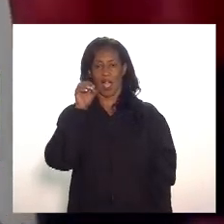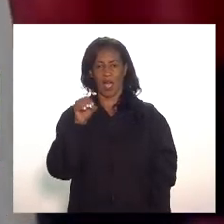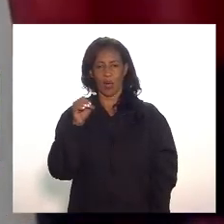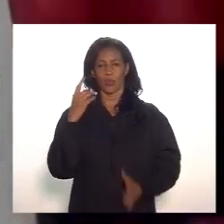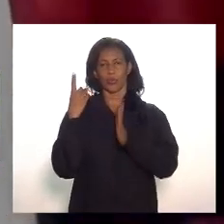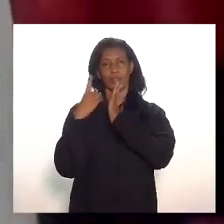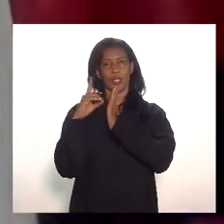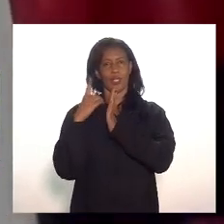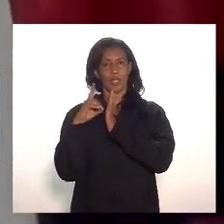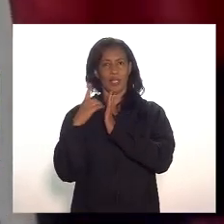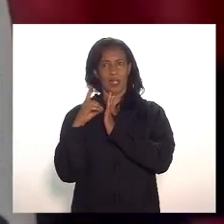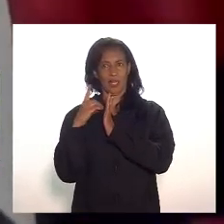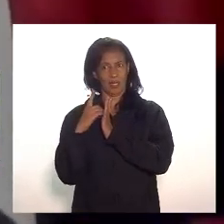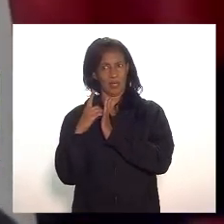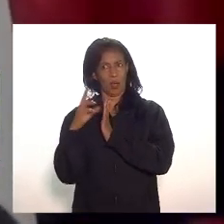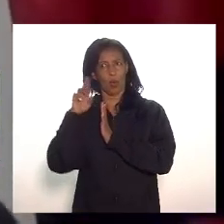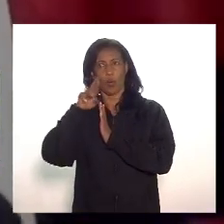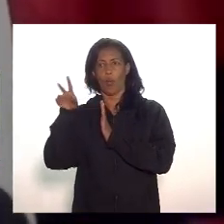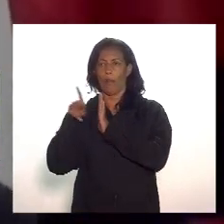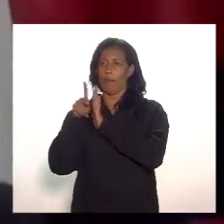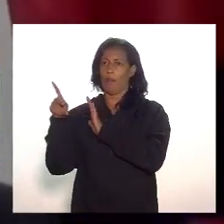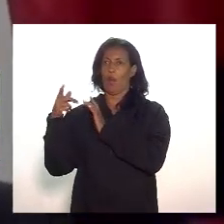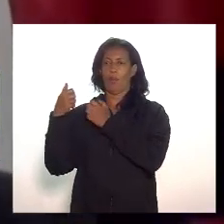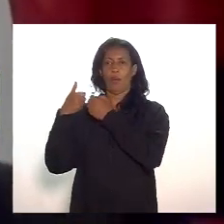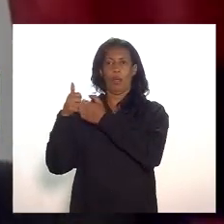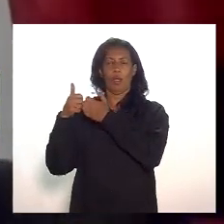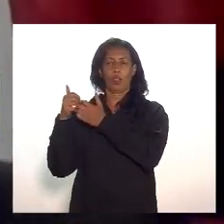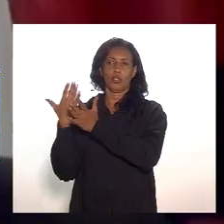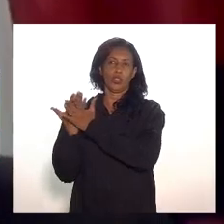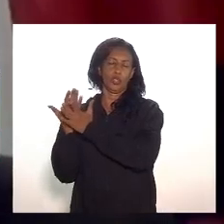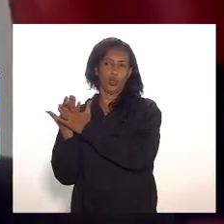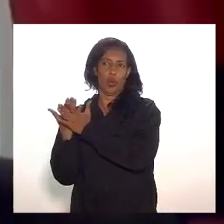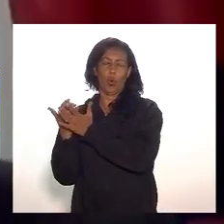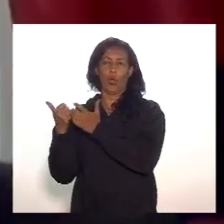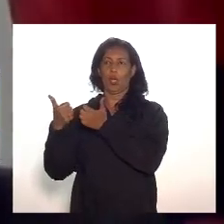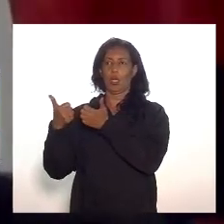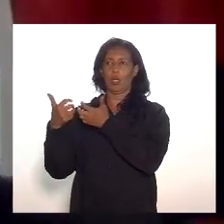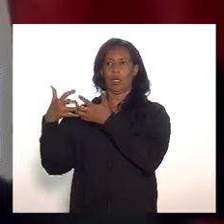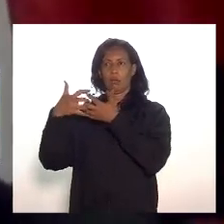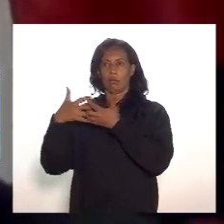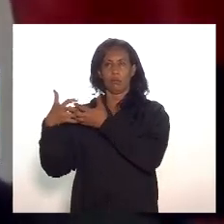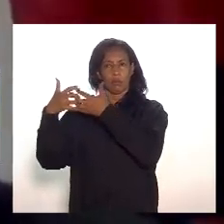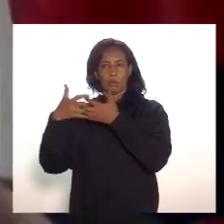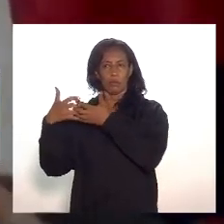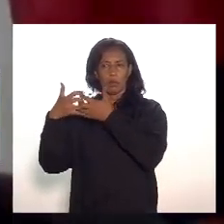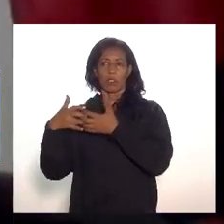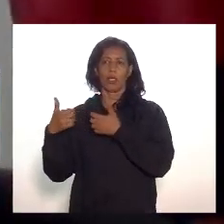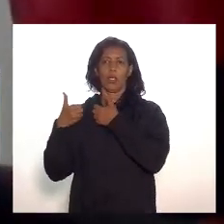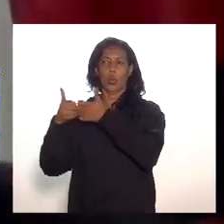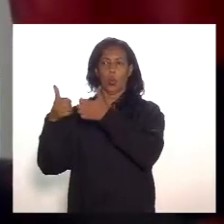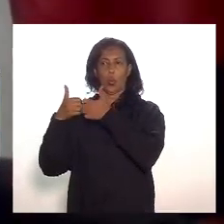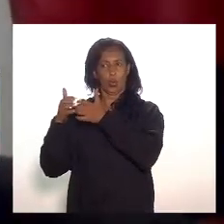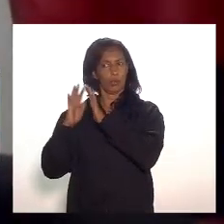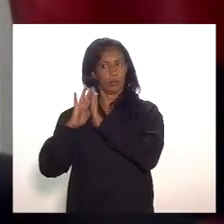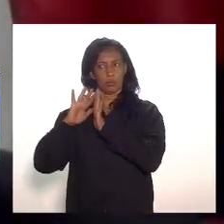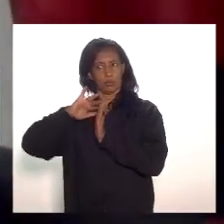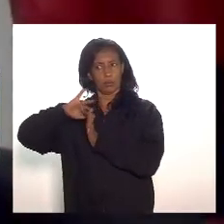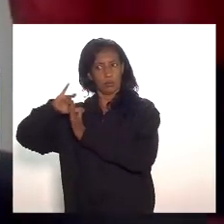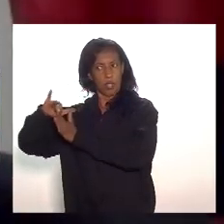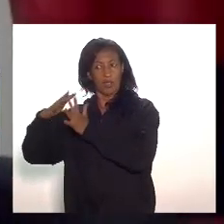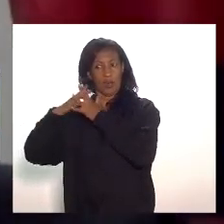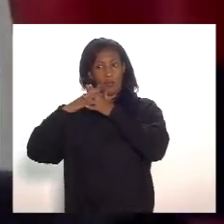é permitida para o transporte escolar, de carga e os ônibus. Então, acho que a gente está confundindo um pouco os assuntos